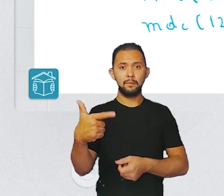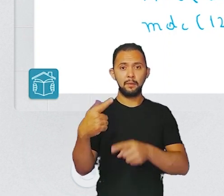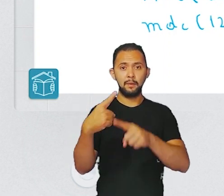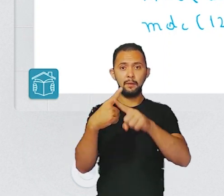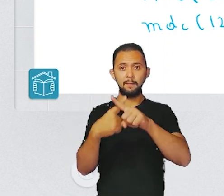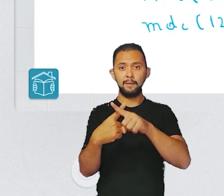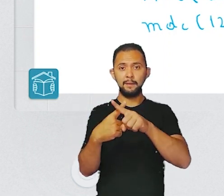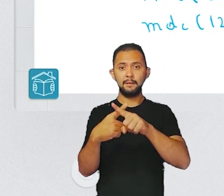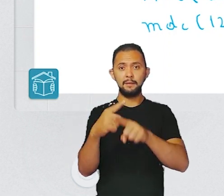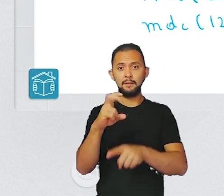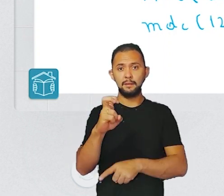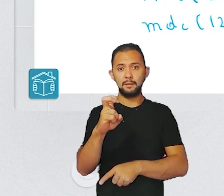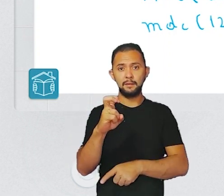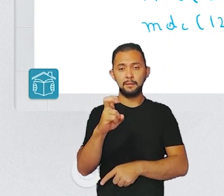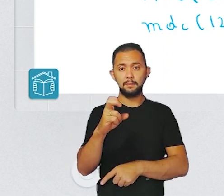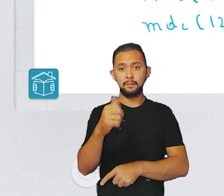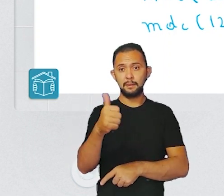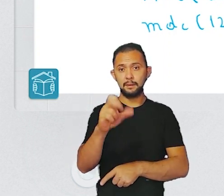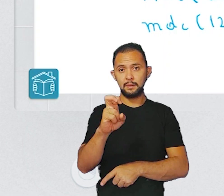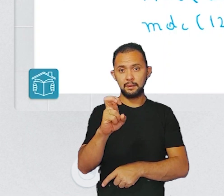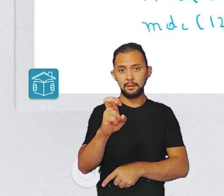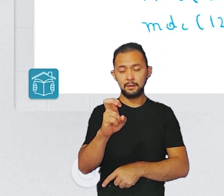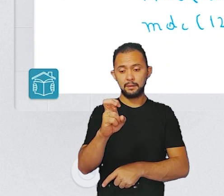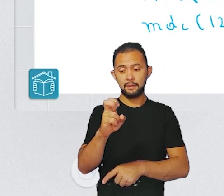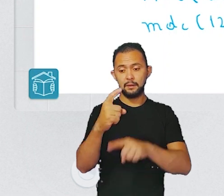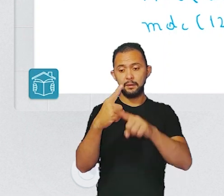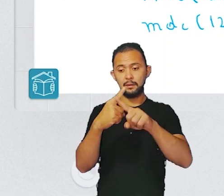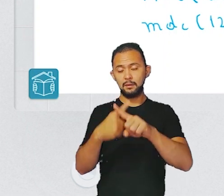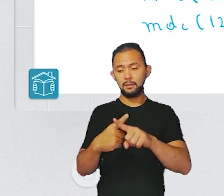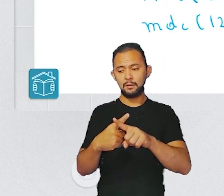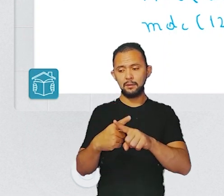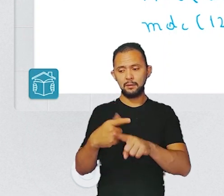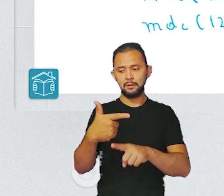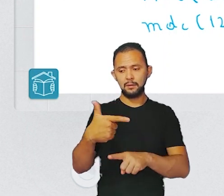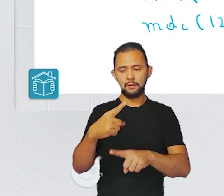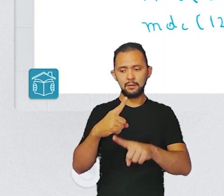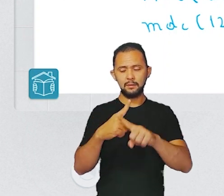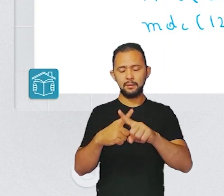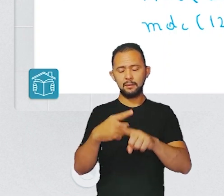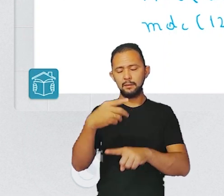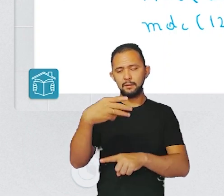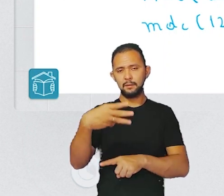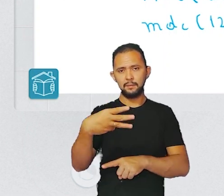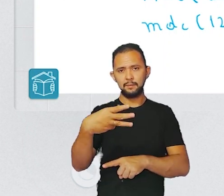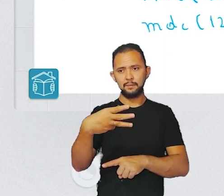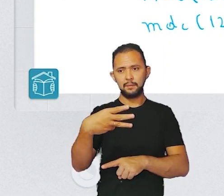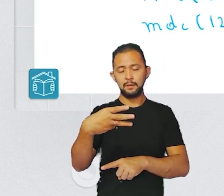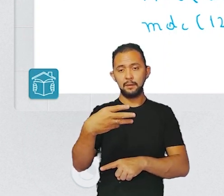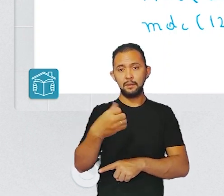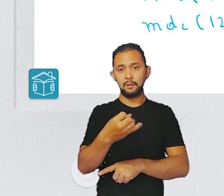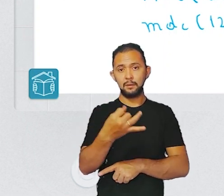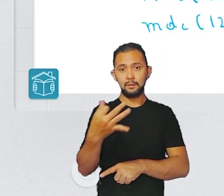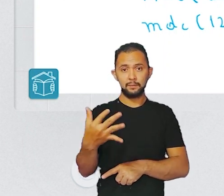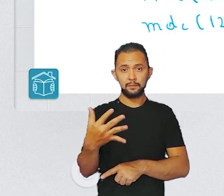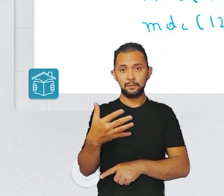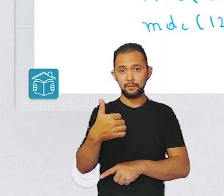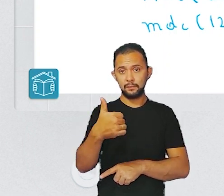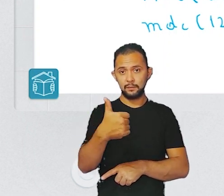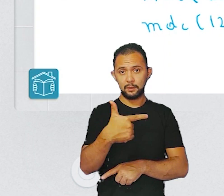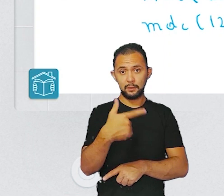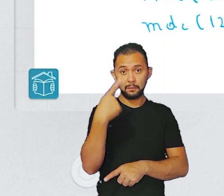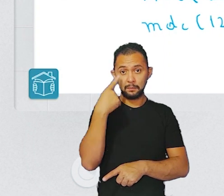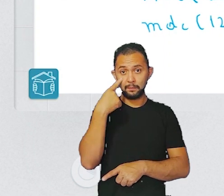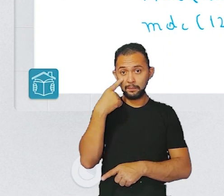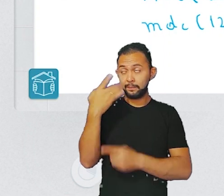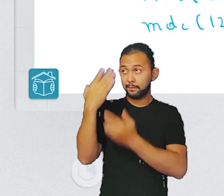vezes 5, 15. 2 vezes 2 vezes 3, 2 vezes 2, 4, vezes 3, 12.